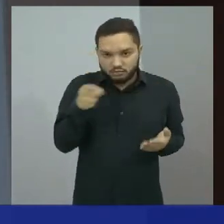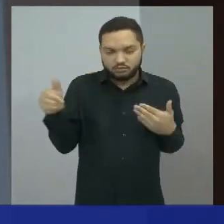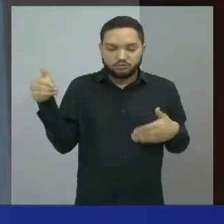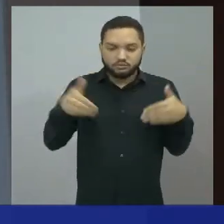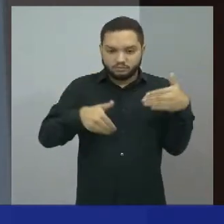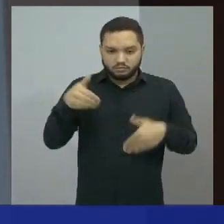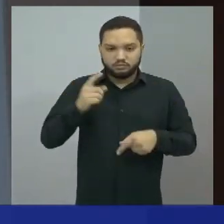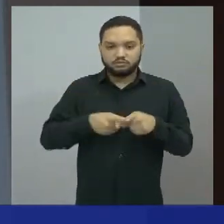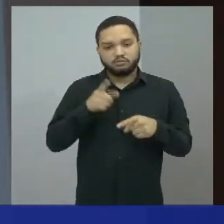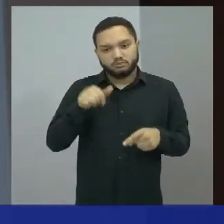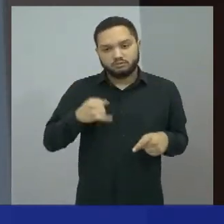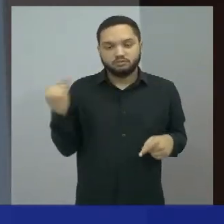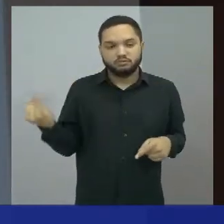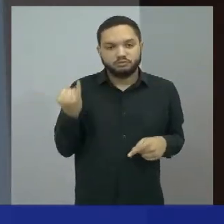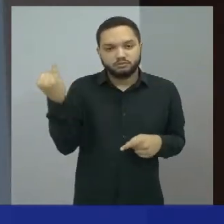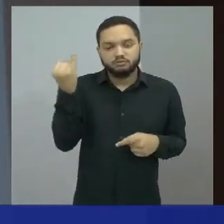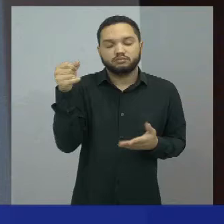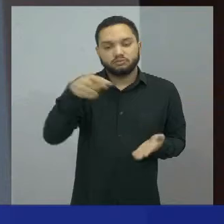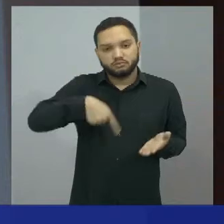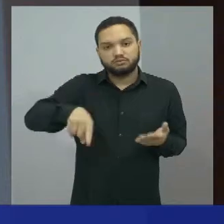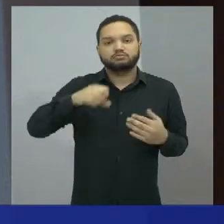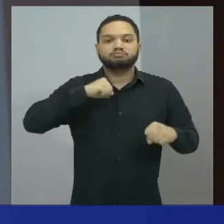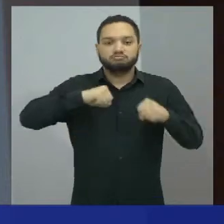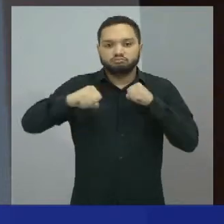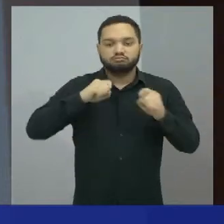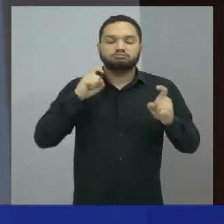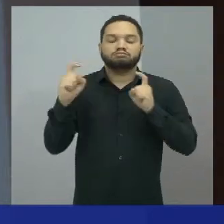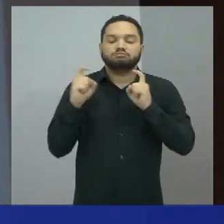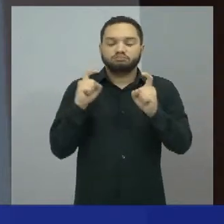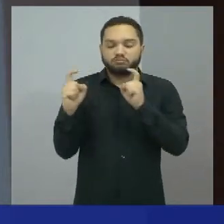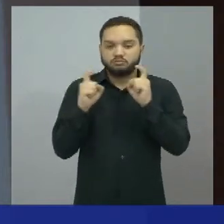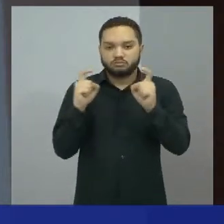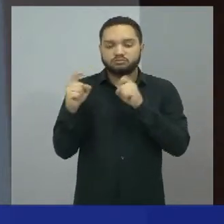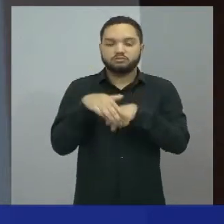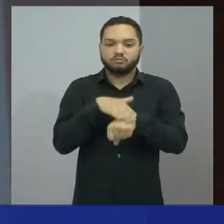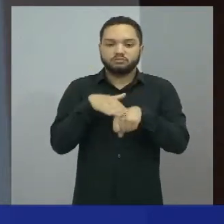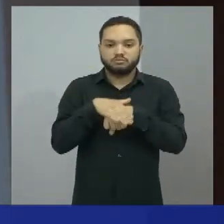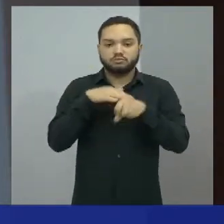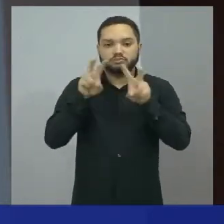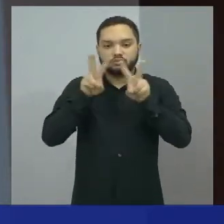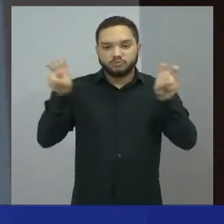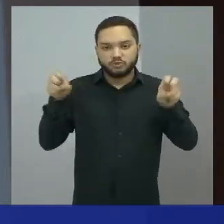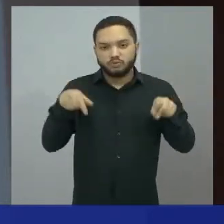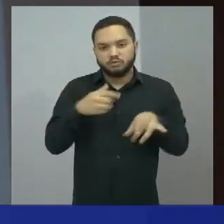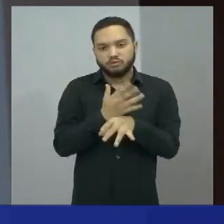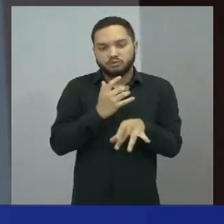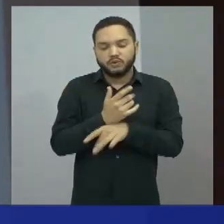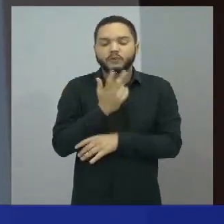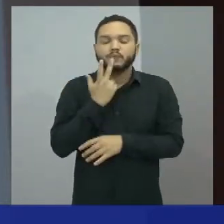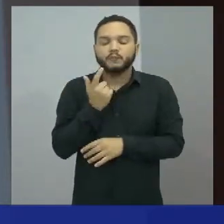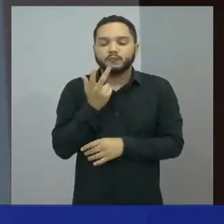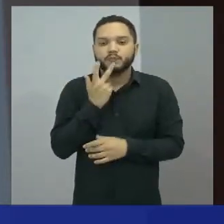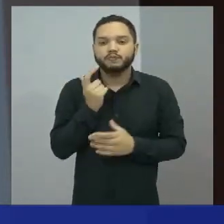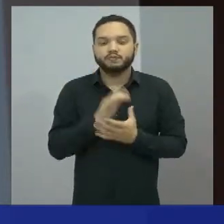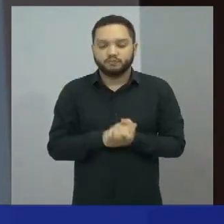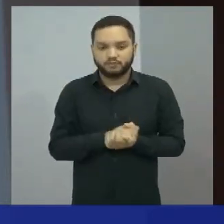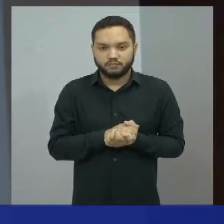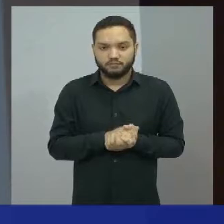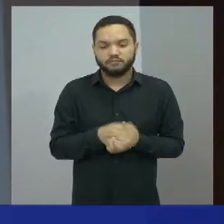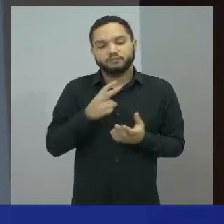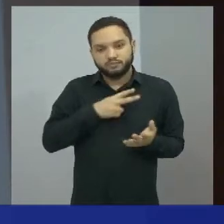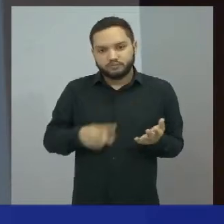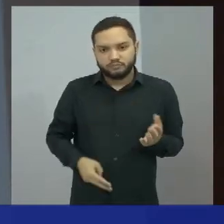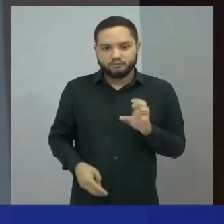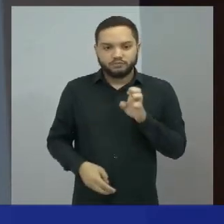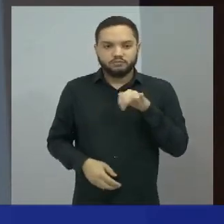aqui, porque é importante a gente debater, a gente conversar sobre a cidade. Hoje, acho que vereador Ézio, já é a